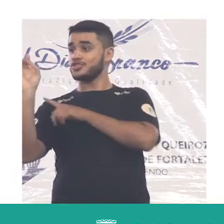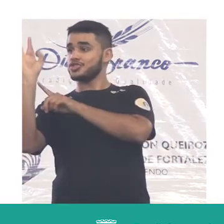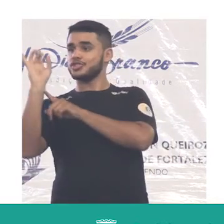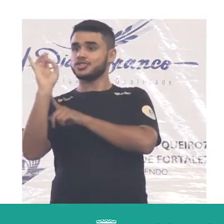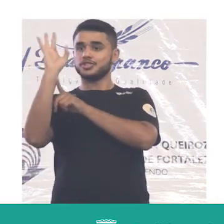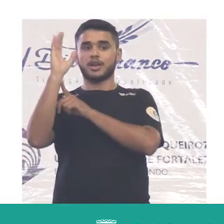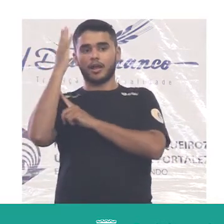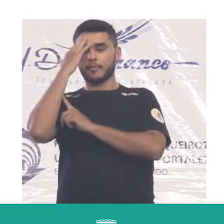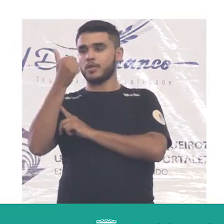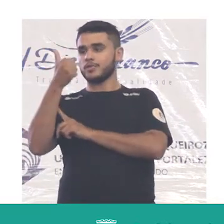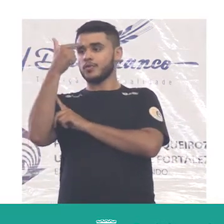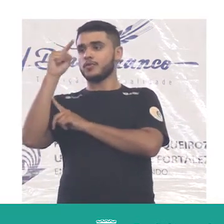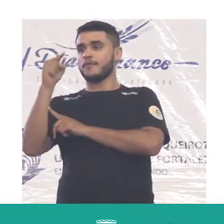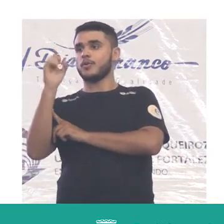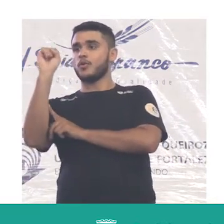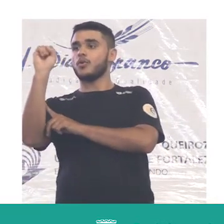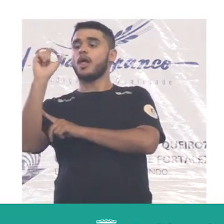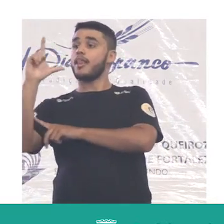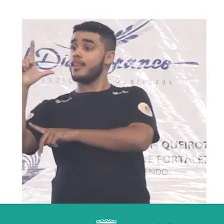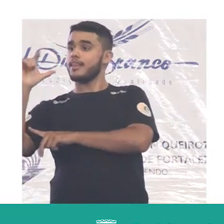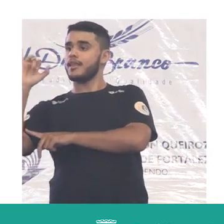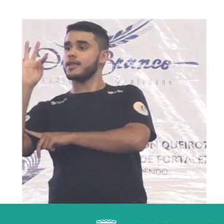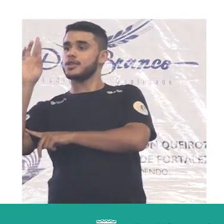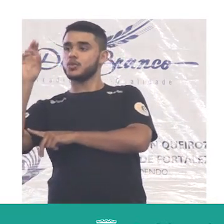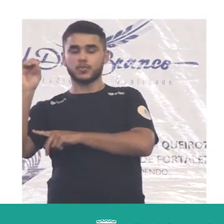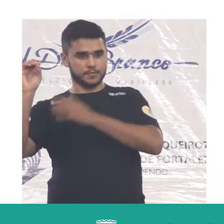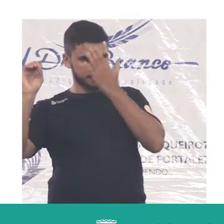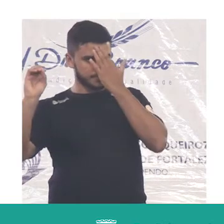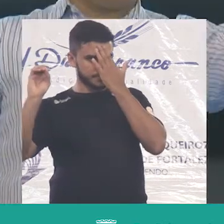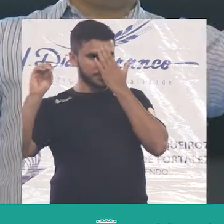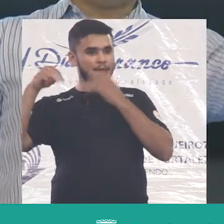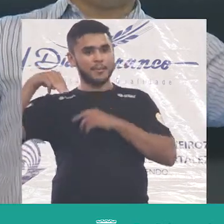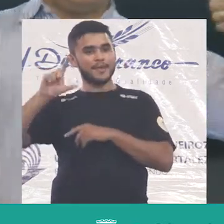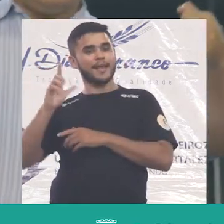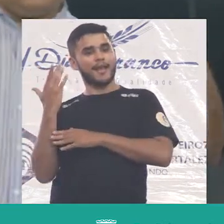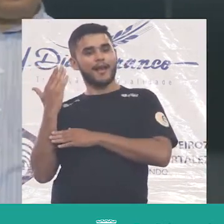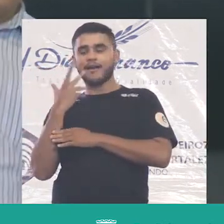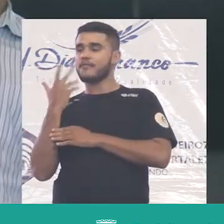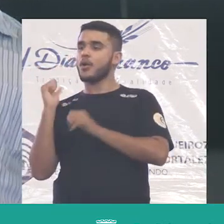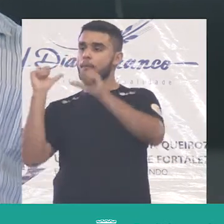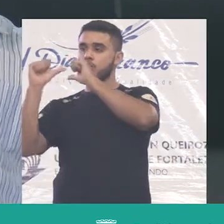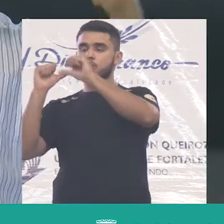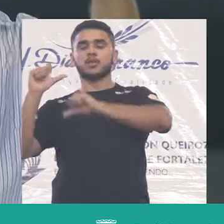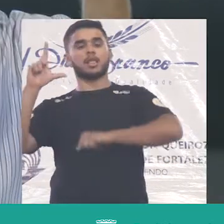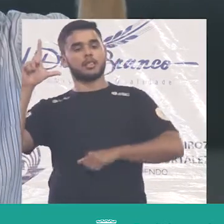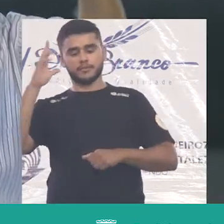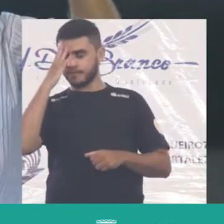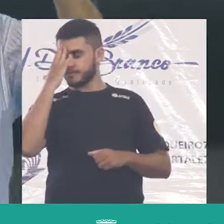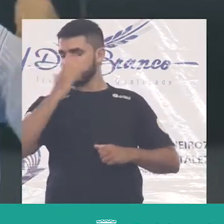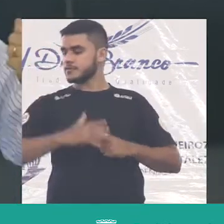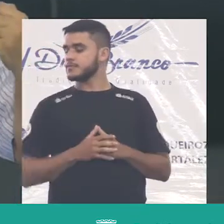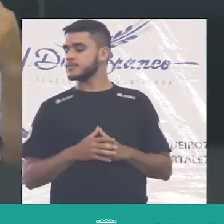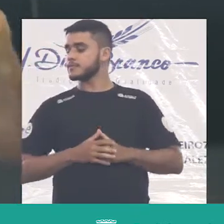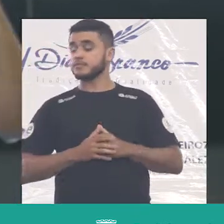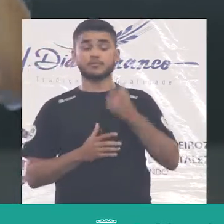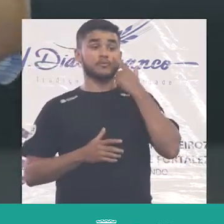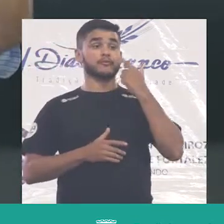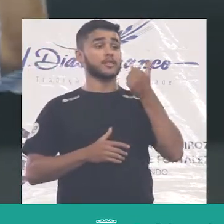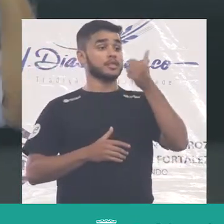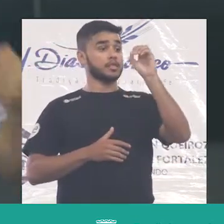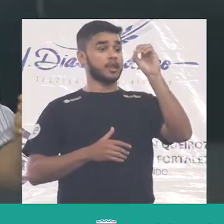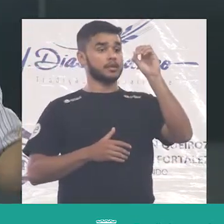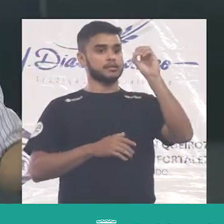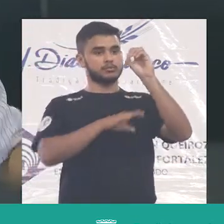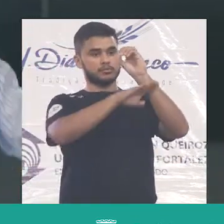você pegar esse 10%, é a mesma coisa que 10 sobre 100, não é isso? 10 sobre 100 é a mesma coisa